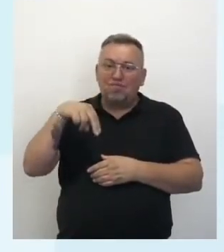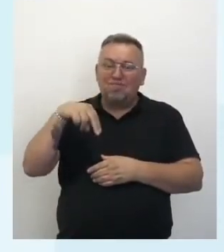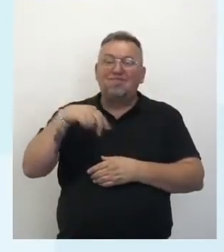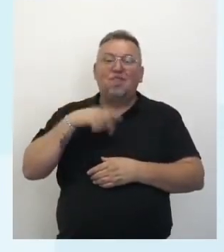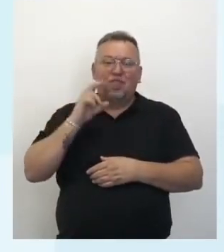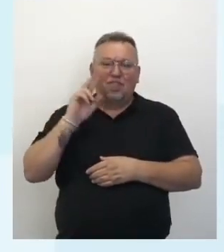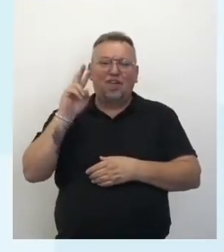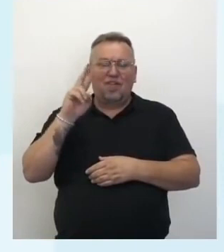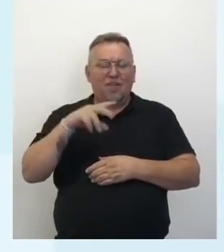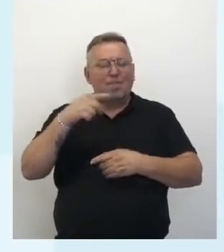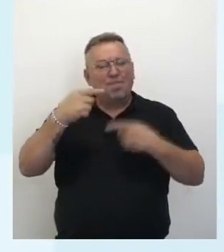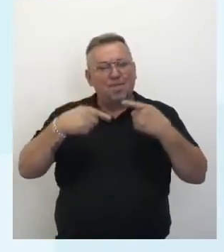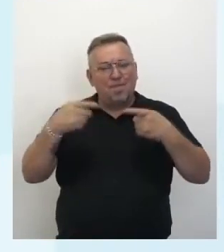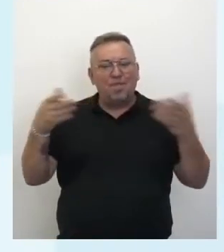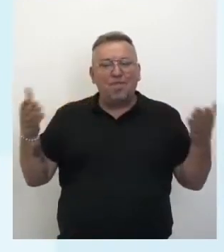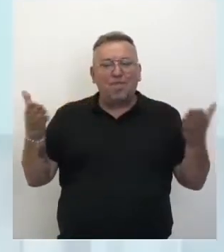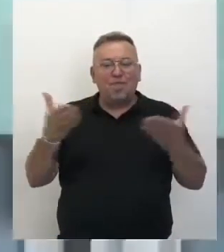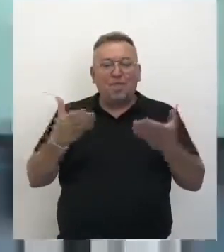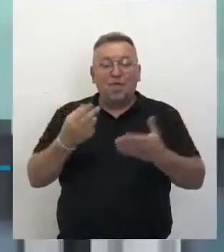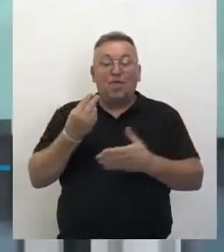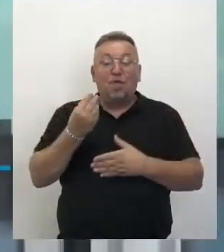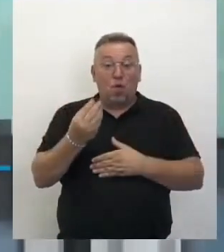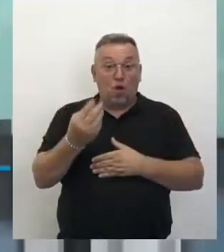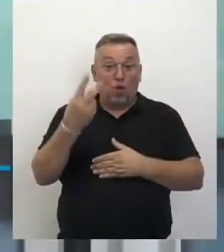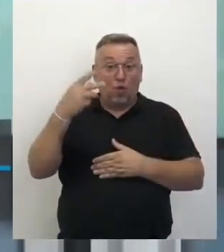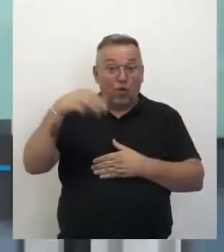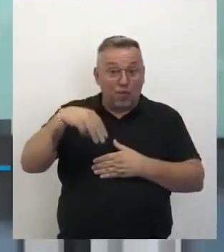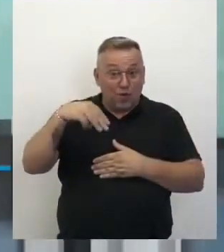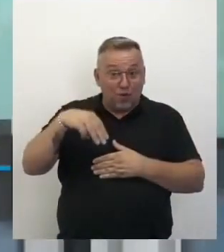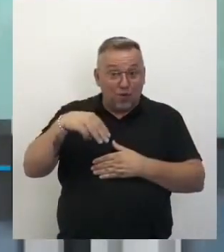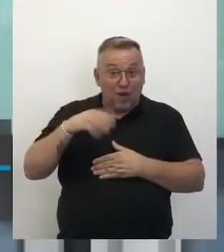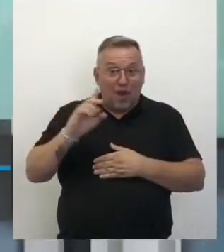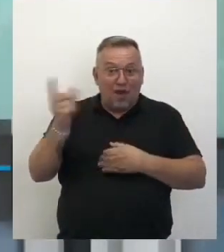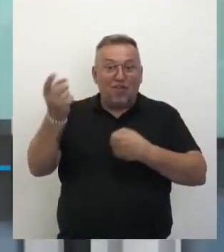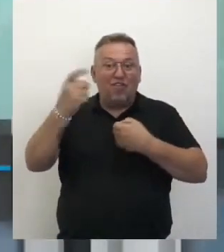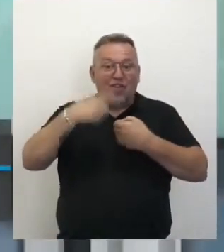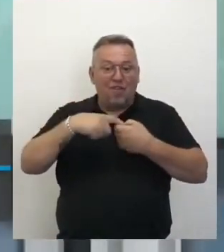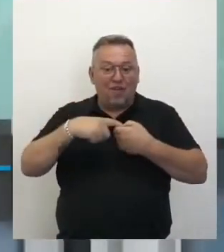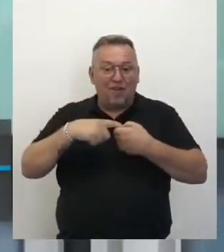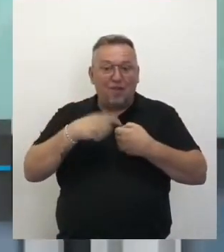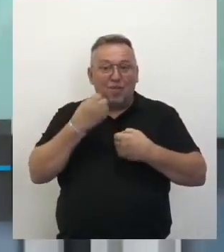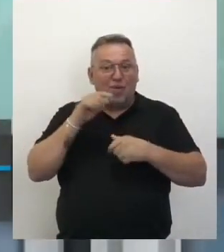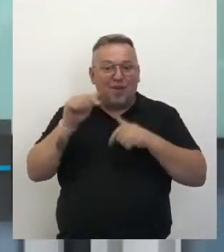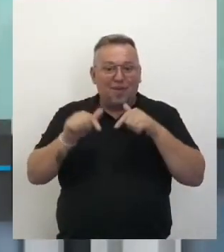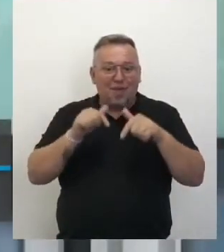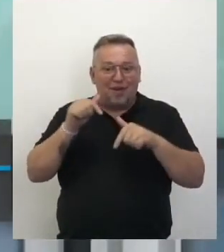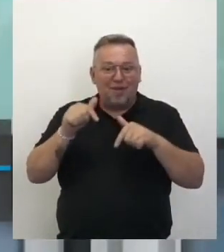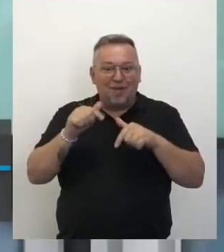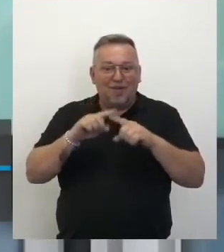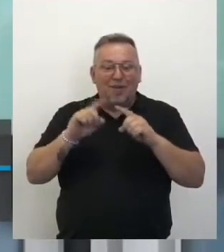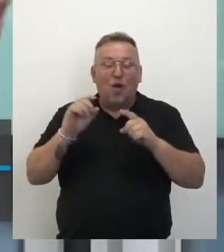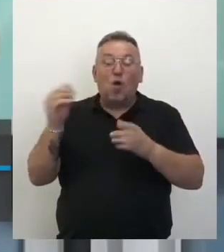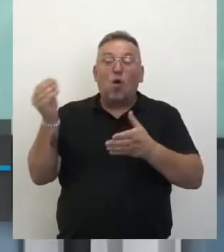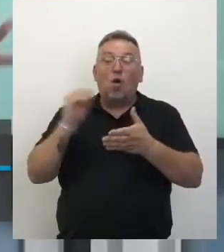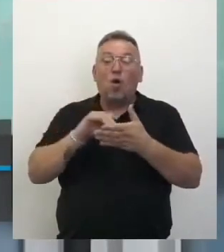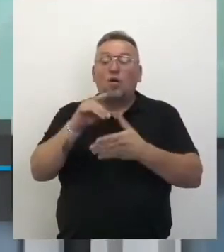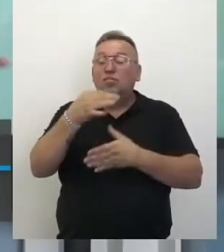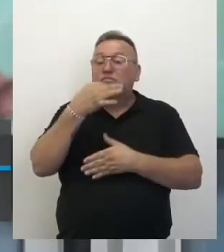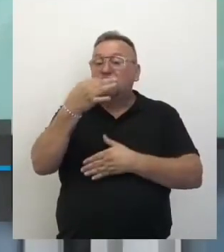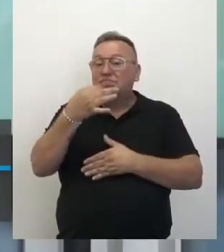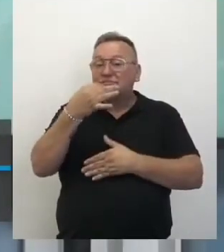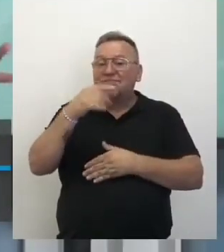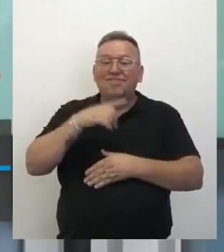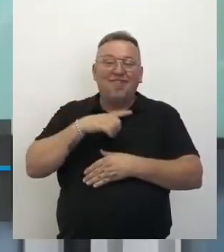vai entrar nessa discussão aí, vou dar 2 minutinhos para vocês, a gente já retorna aí, bom trabalho. Coloca aí o que vocês acham, o que